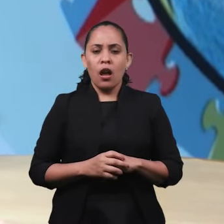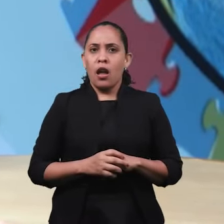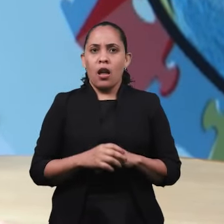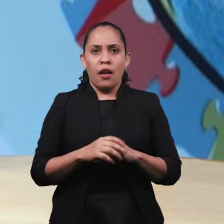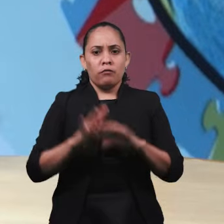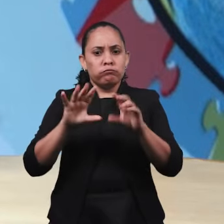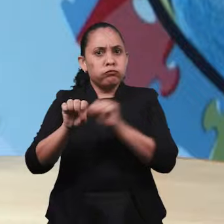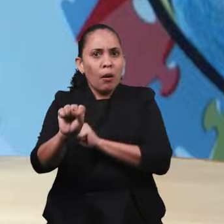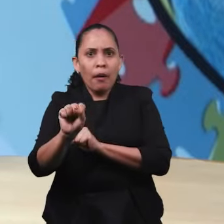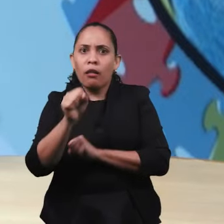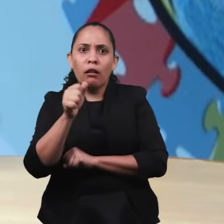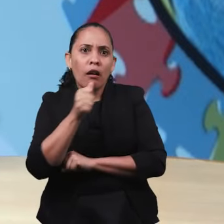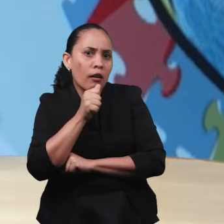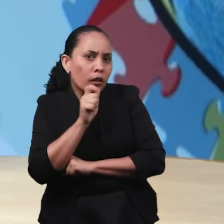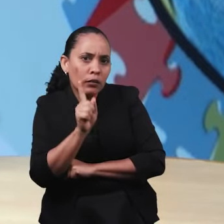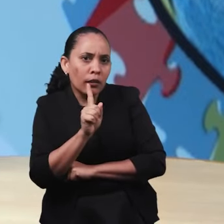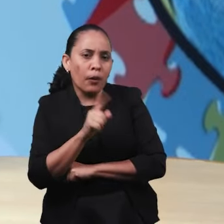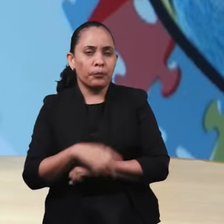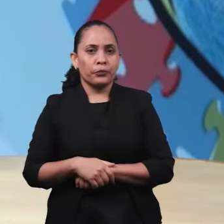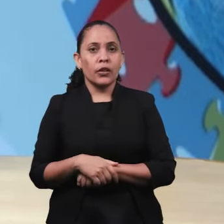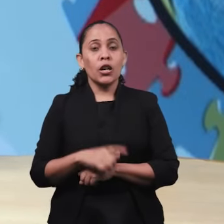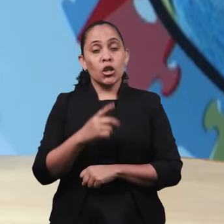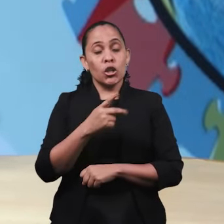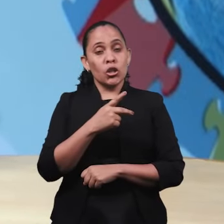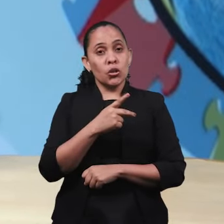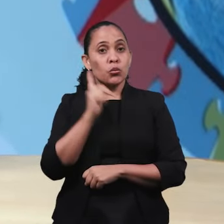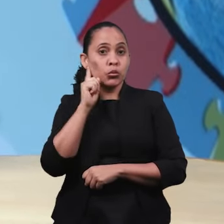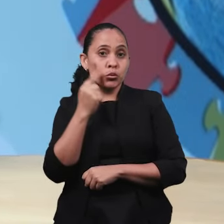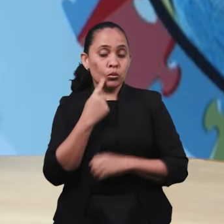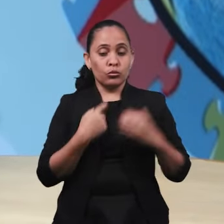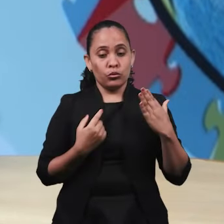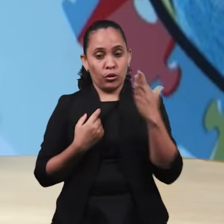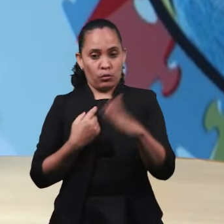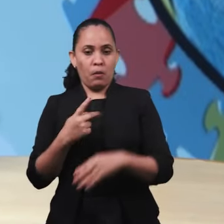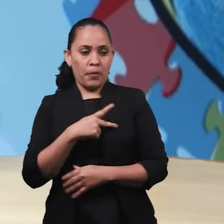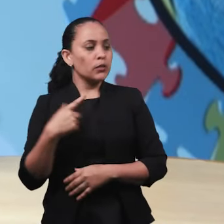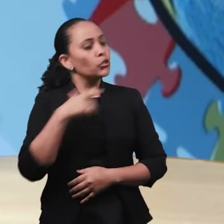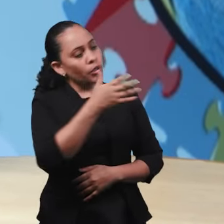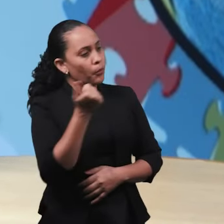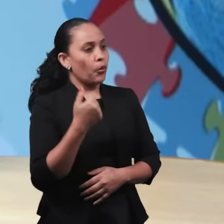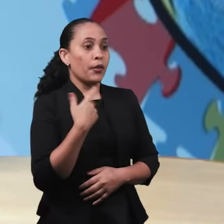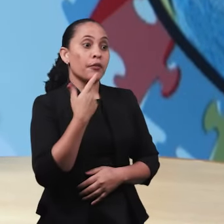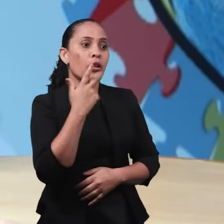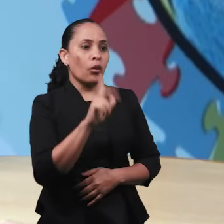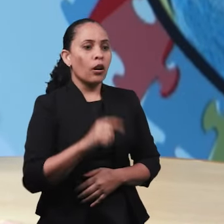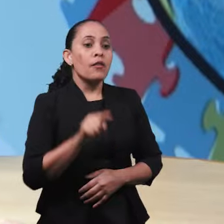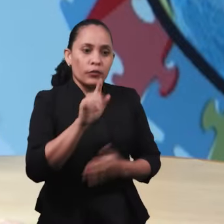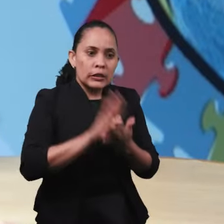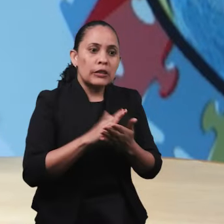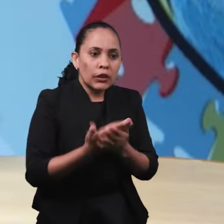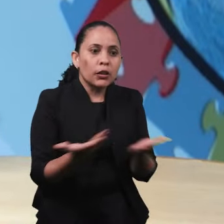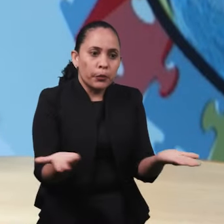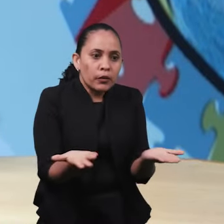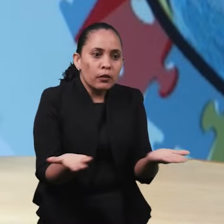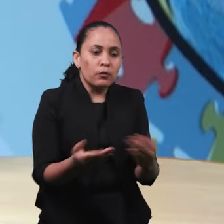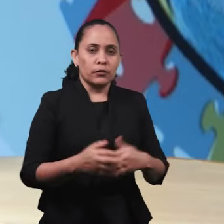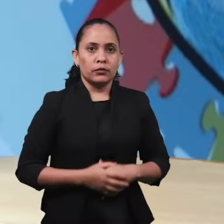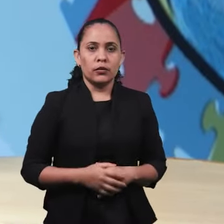ela não tinha se formado ainda. E entrou um surdo na igreja dela e o pastor dela chamou e disse assim, você vai interpretar